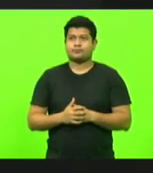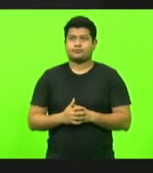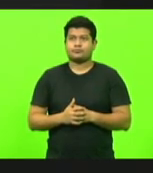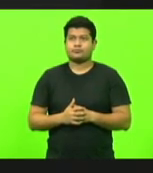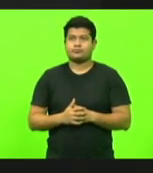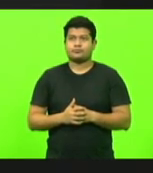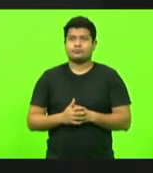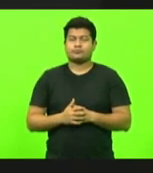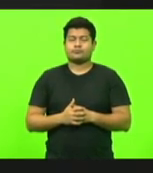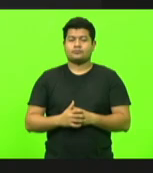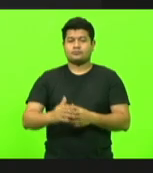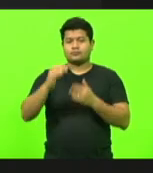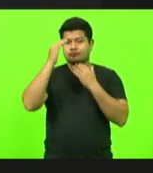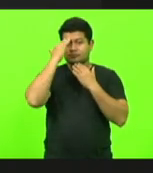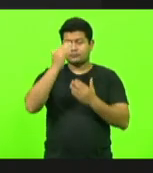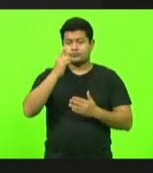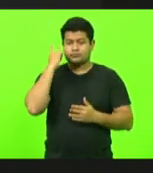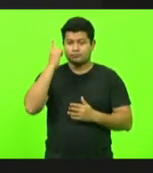Obrigado, deputado Sopelsa.